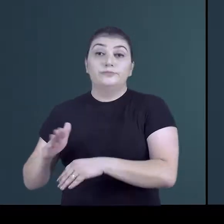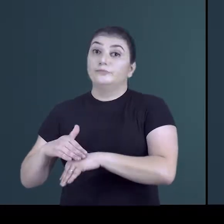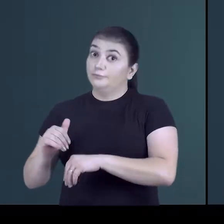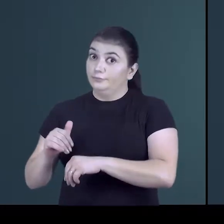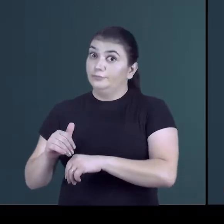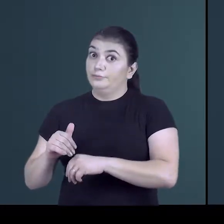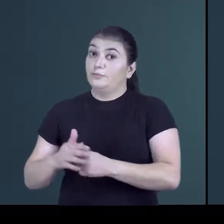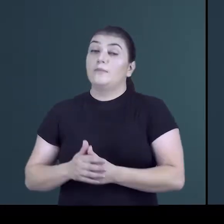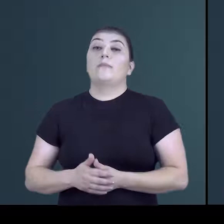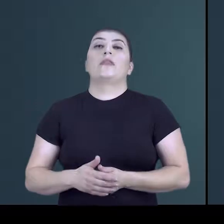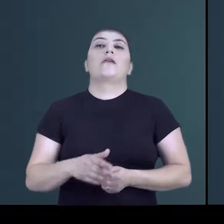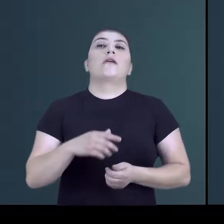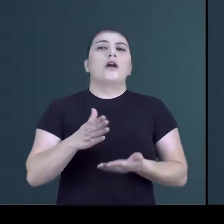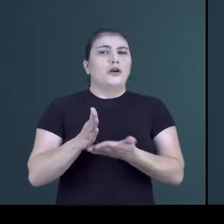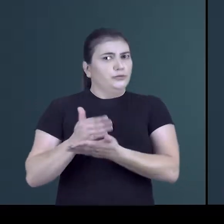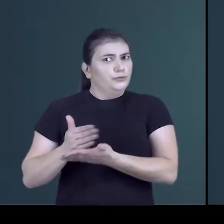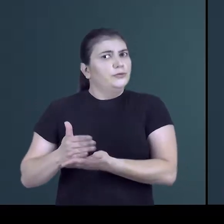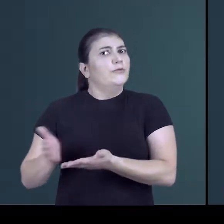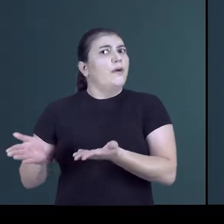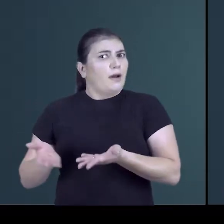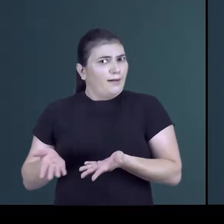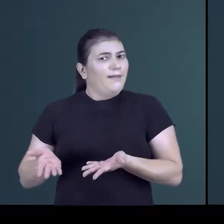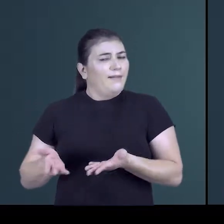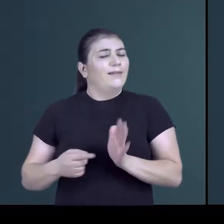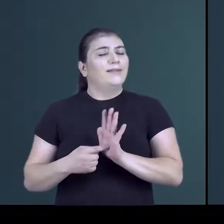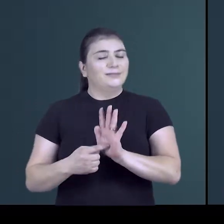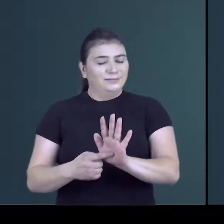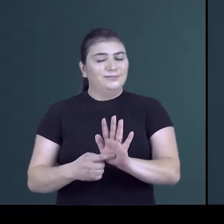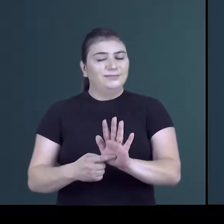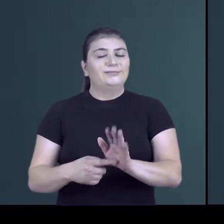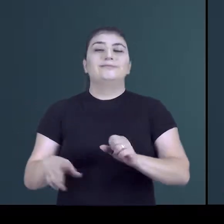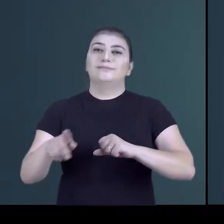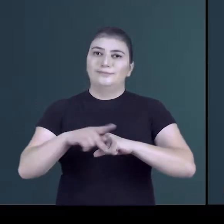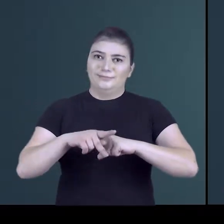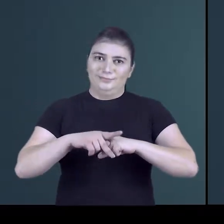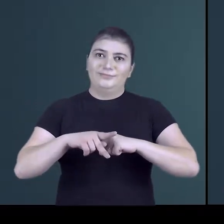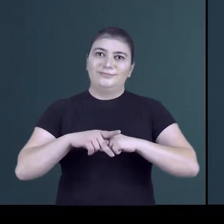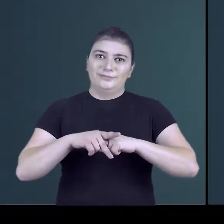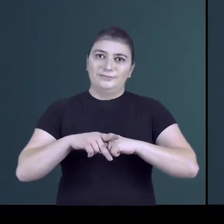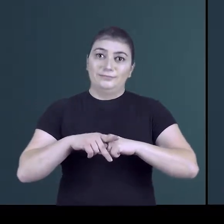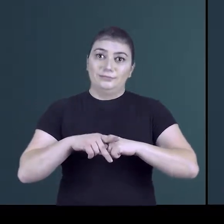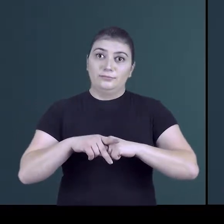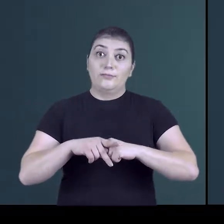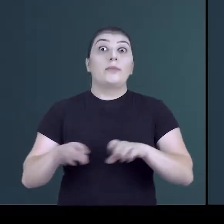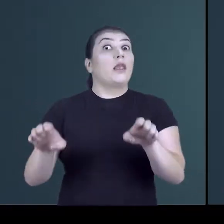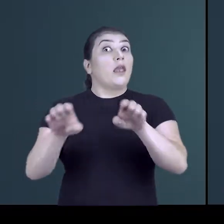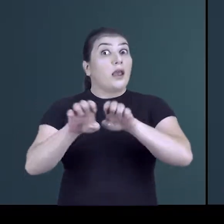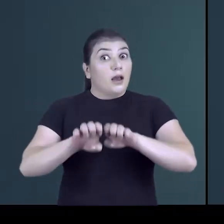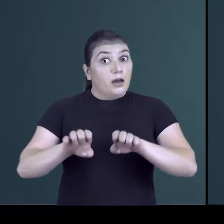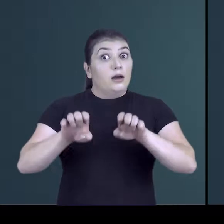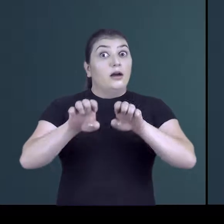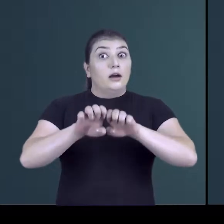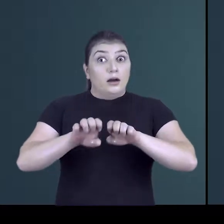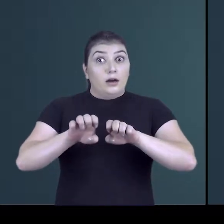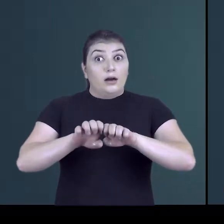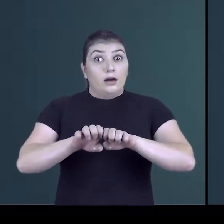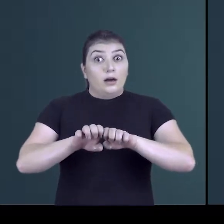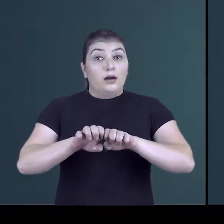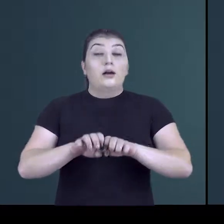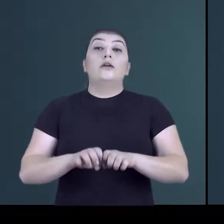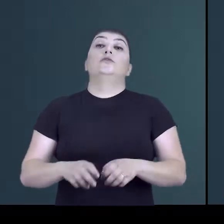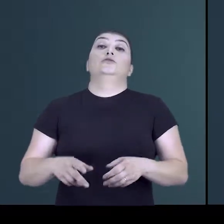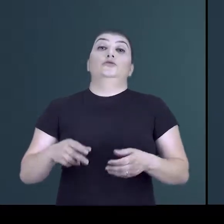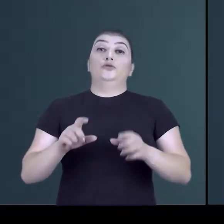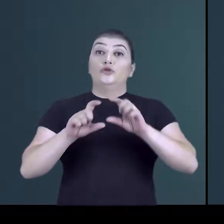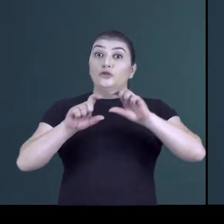deles. Esta é a subdivisão. Temos alguns pronomes aqui que na sua estrutura, na sua